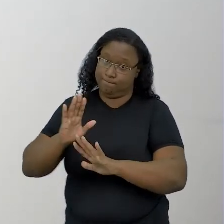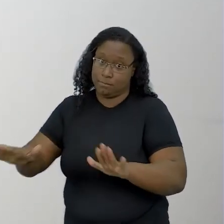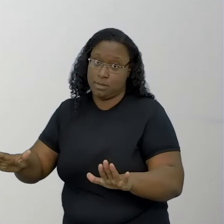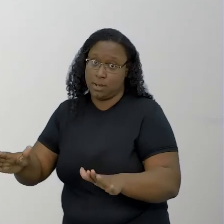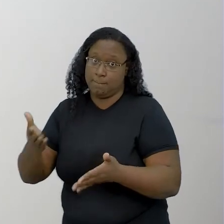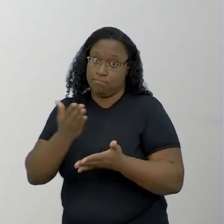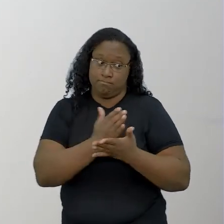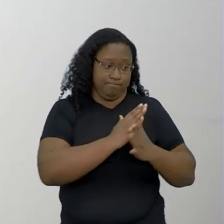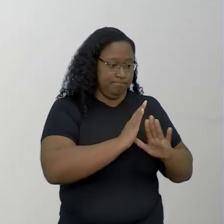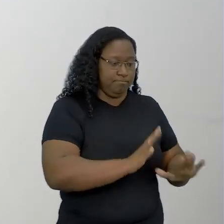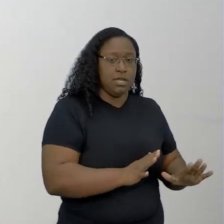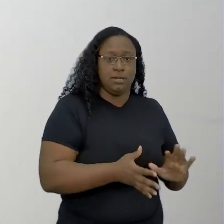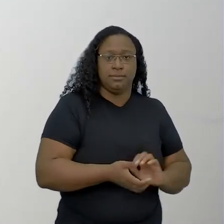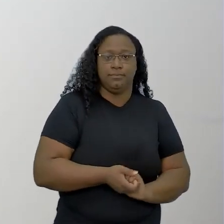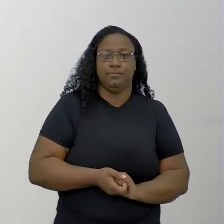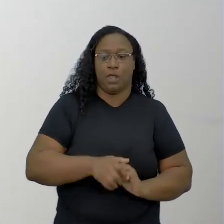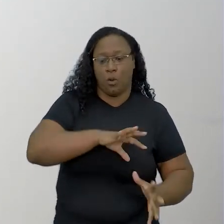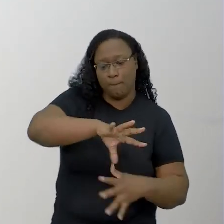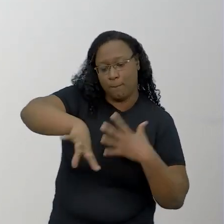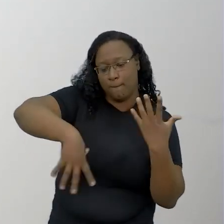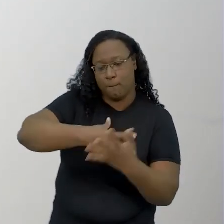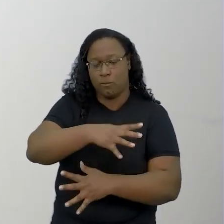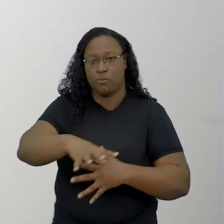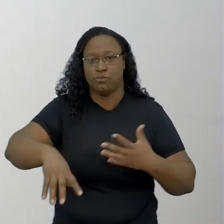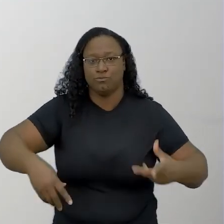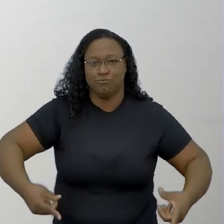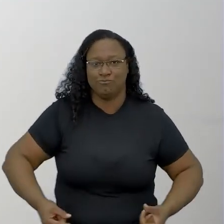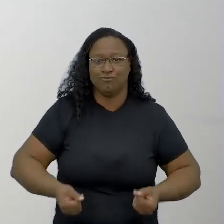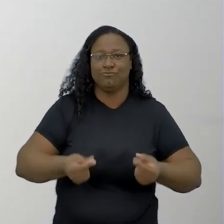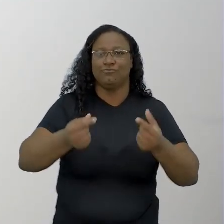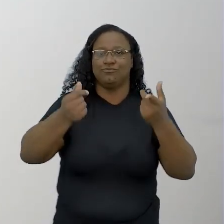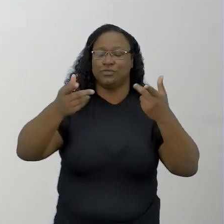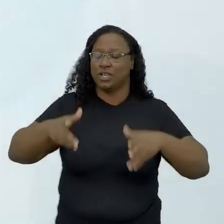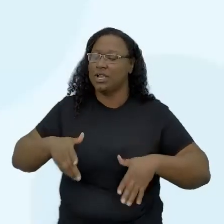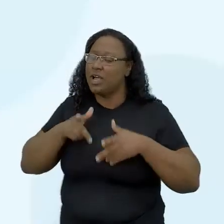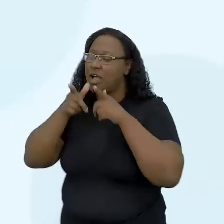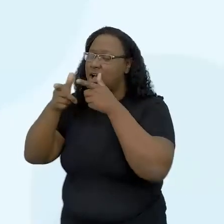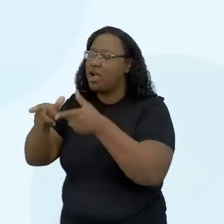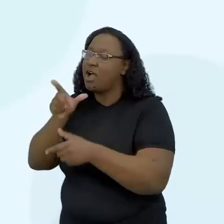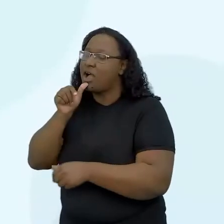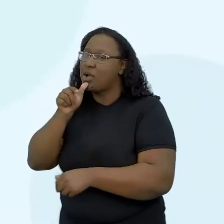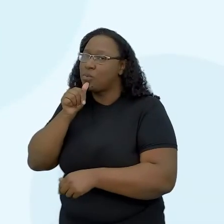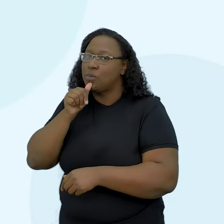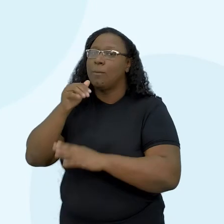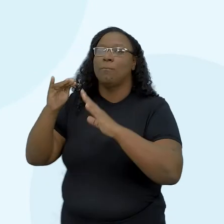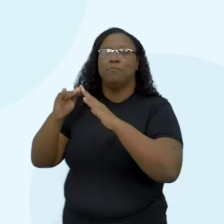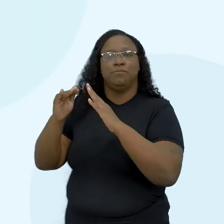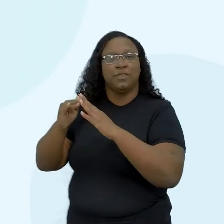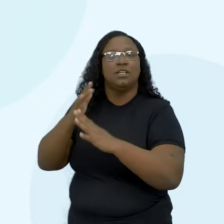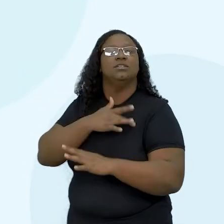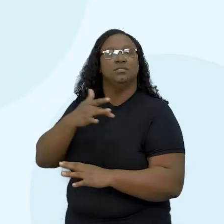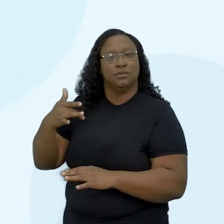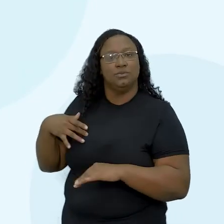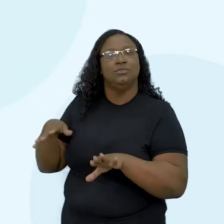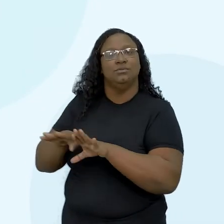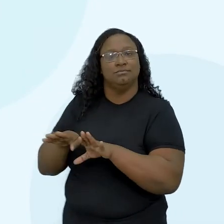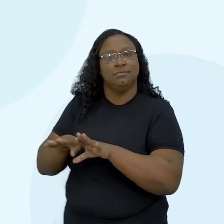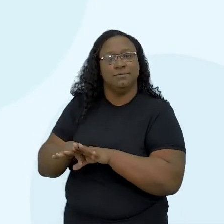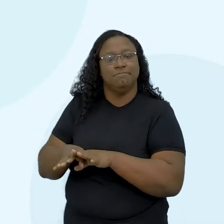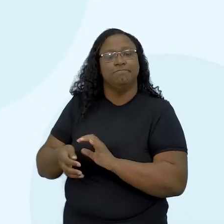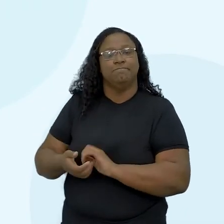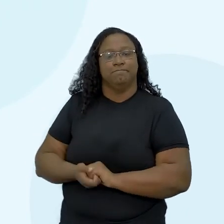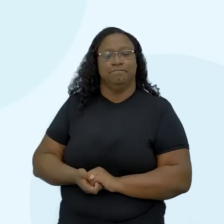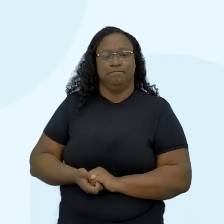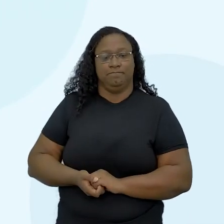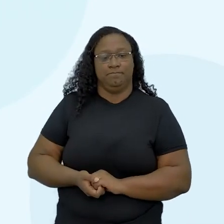educação, geração de renda e acesso à água, moradia e saúde. Lembrando a vocês que os Amigos do Bem foi eleita a